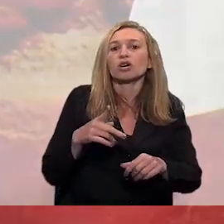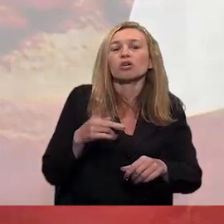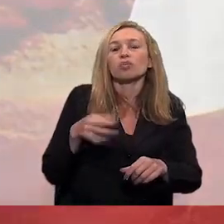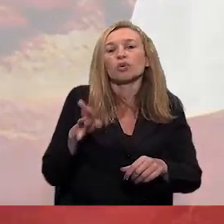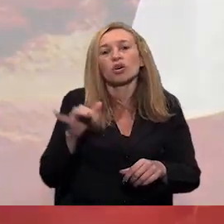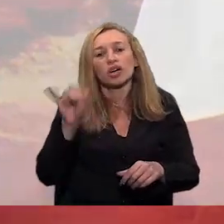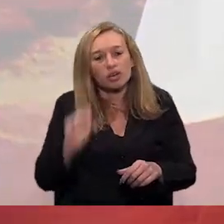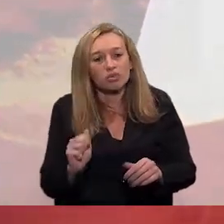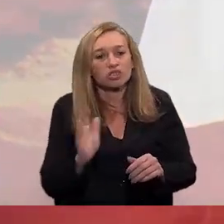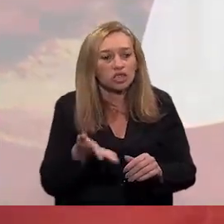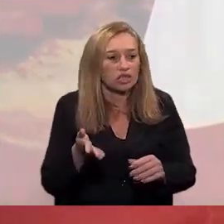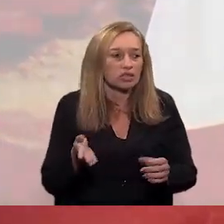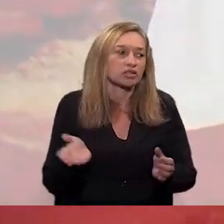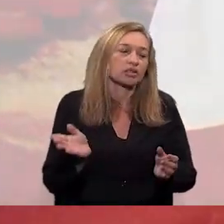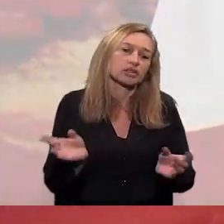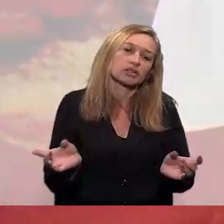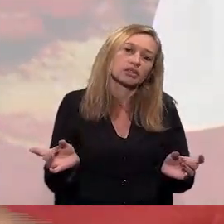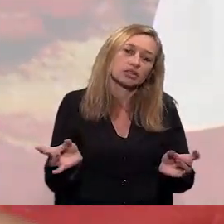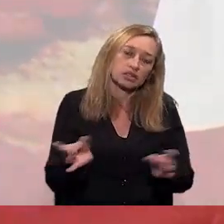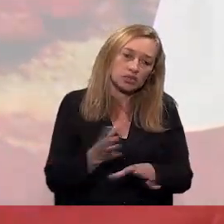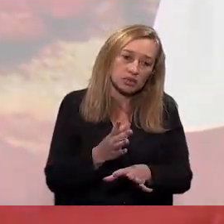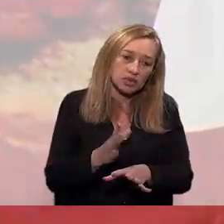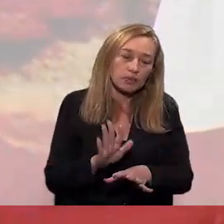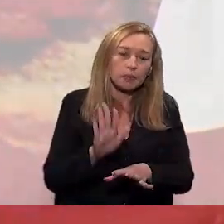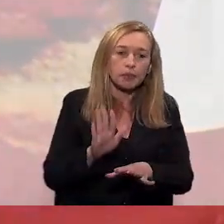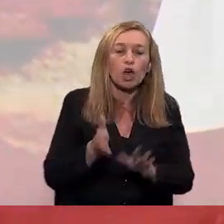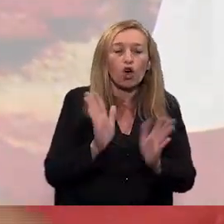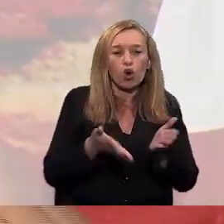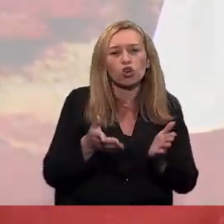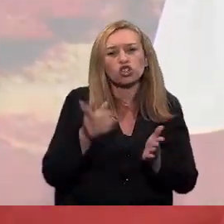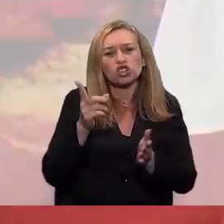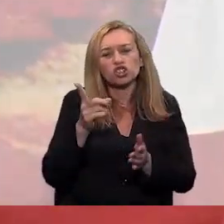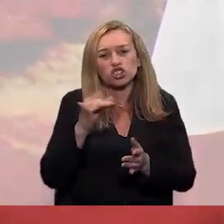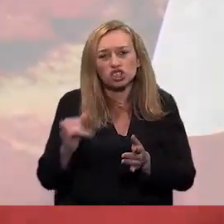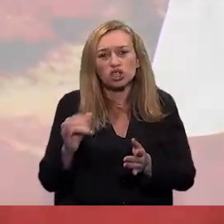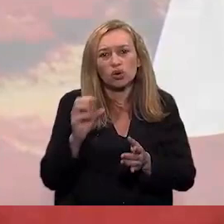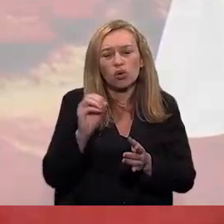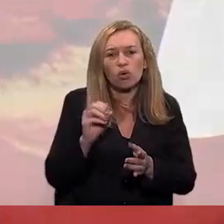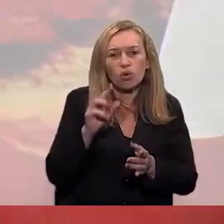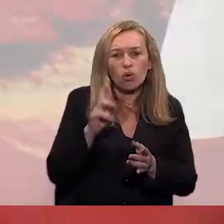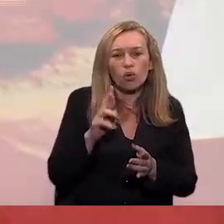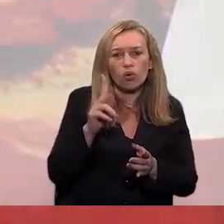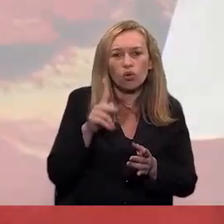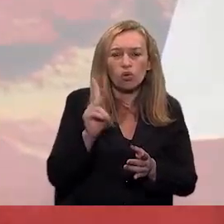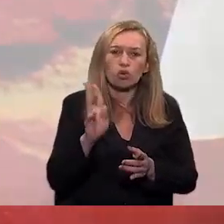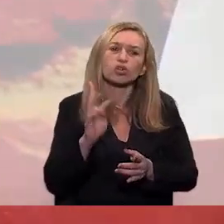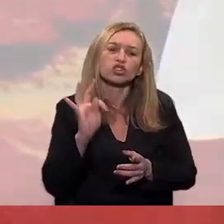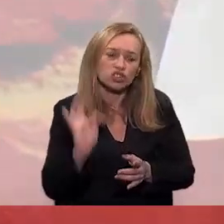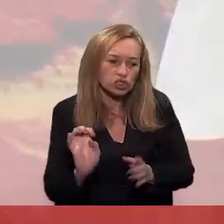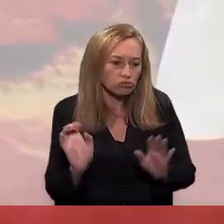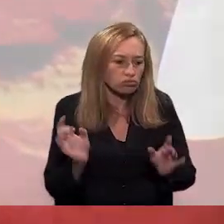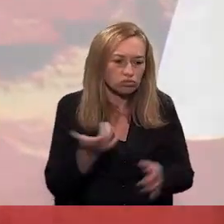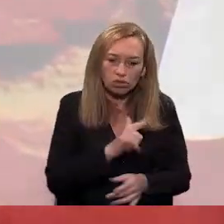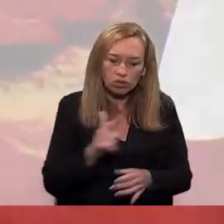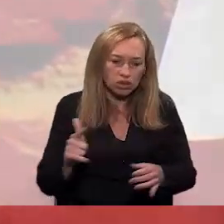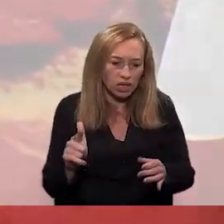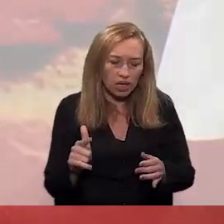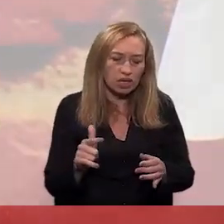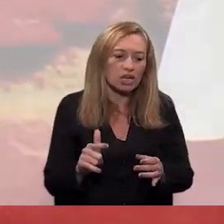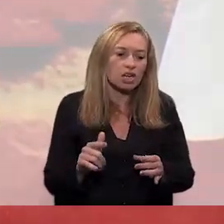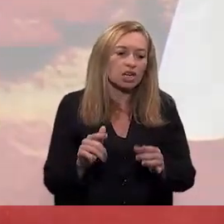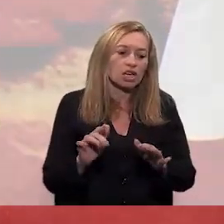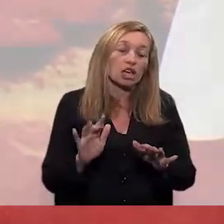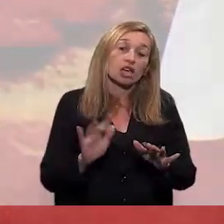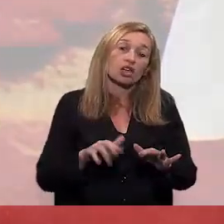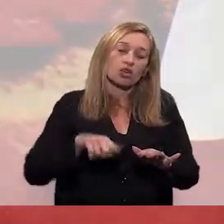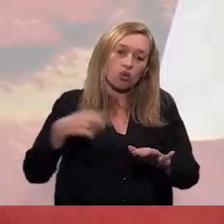já tá, felizmente, terminando. A Bruna falou do Orkut, né, que hoje em dia ele já não existe mais, né, já não bomba tanto quanto